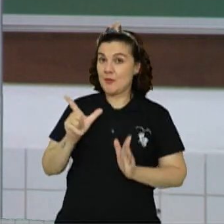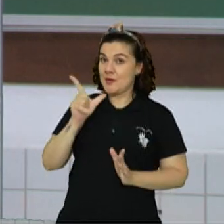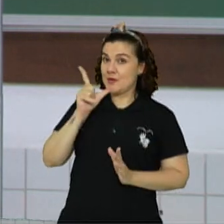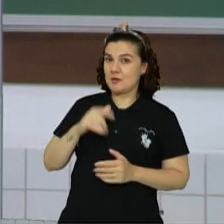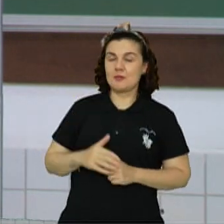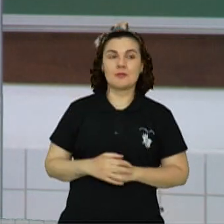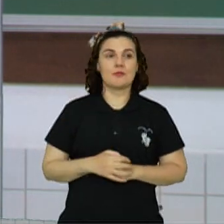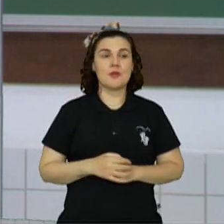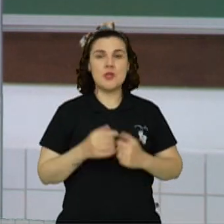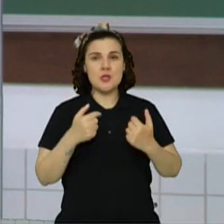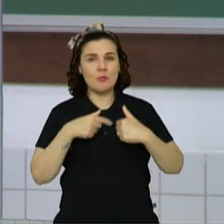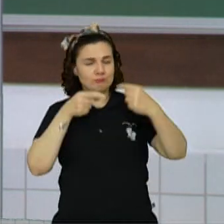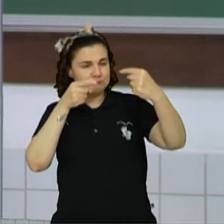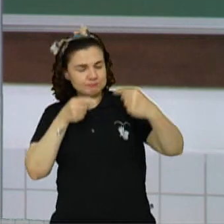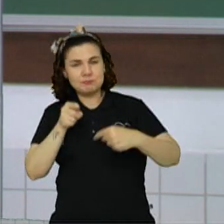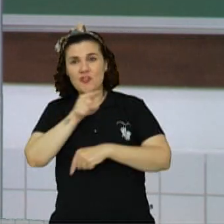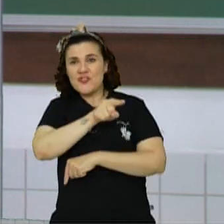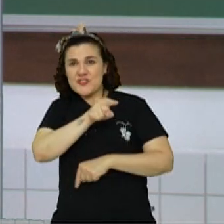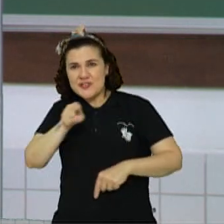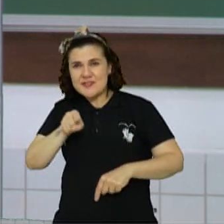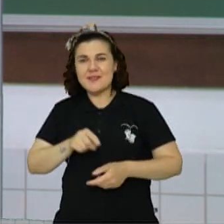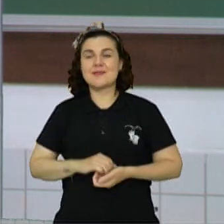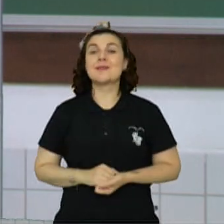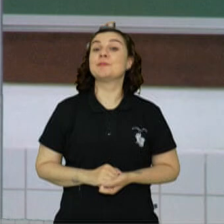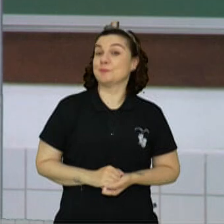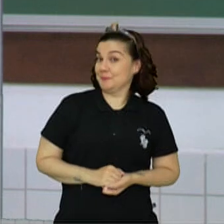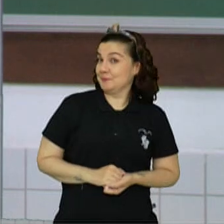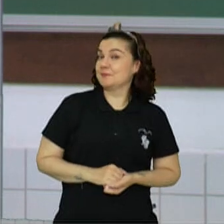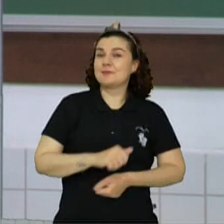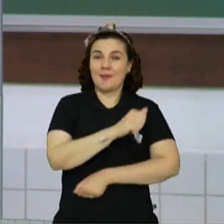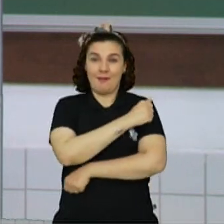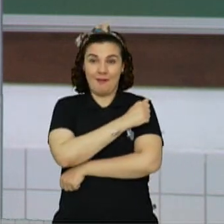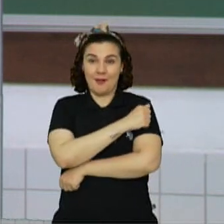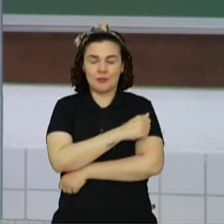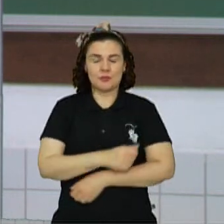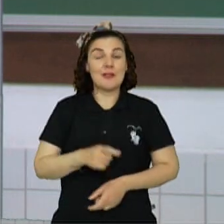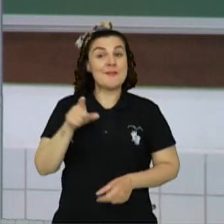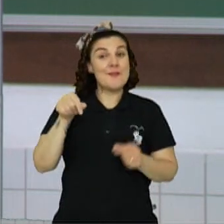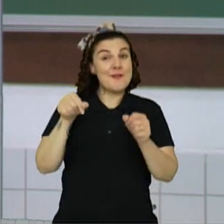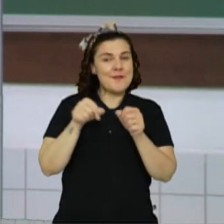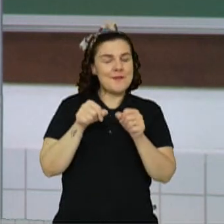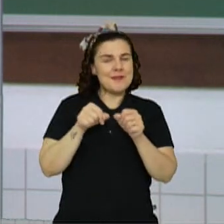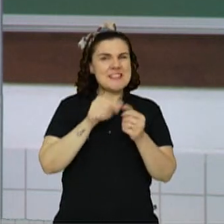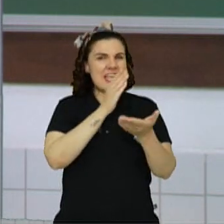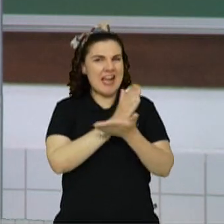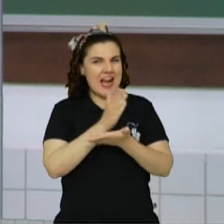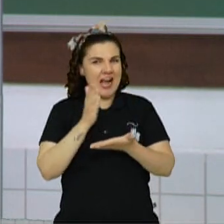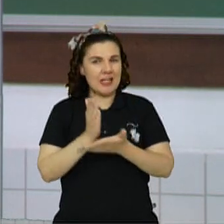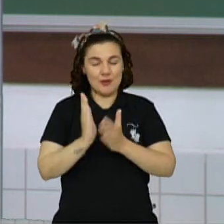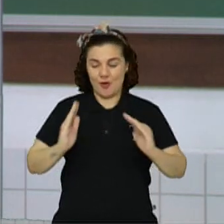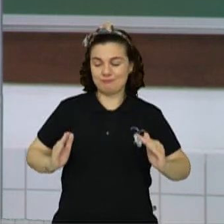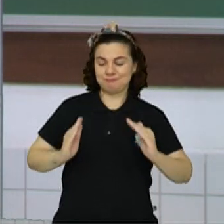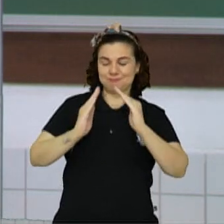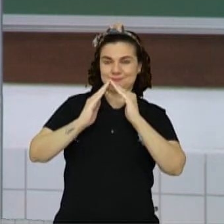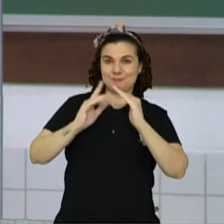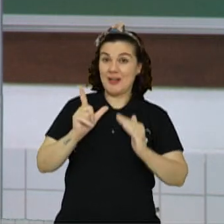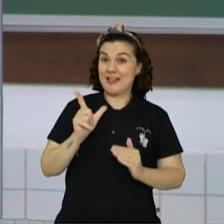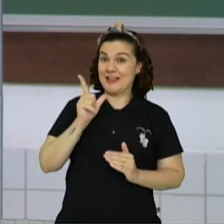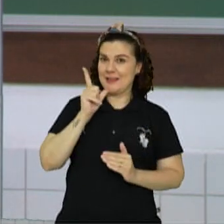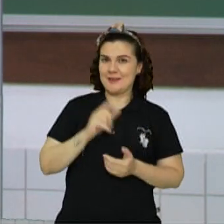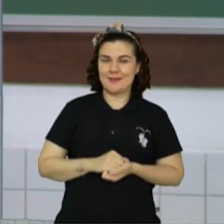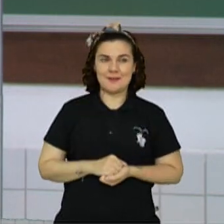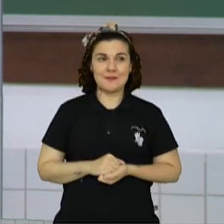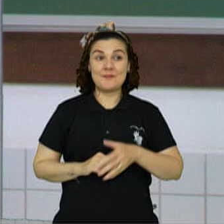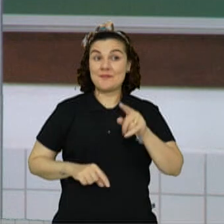eu faço aqui um desafio a todos vocês, alunos do 9º ano. Vamos fazer cada um a nossa torre de líquidos,